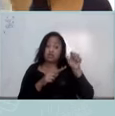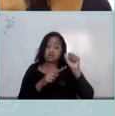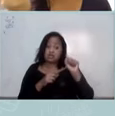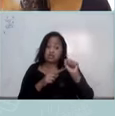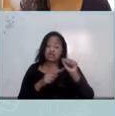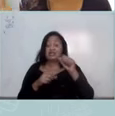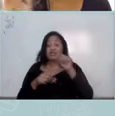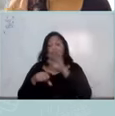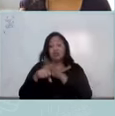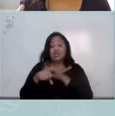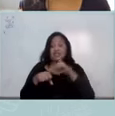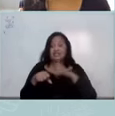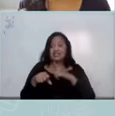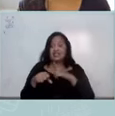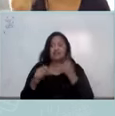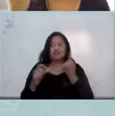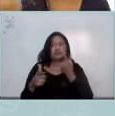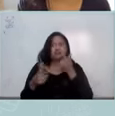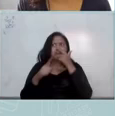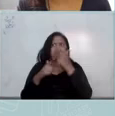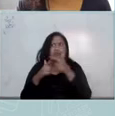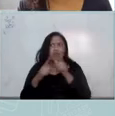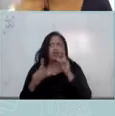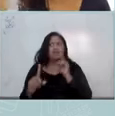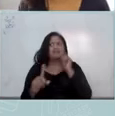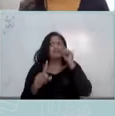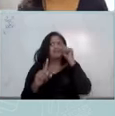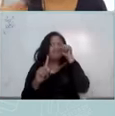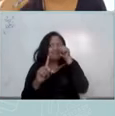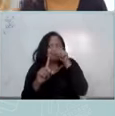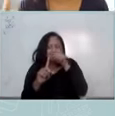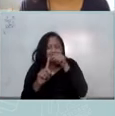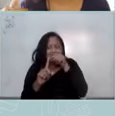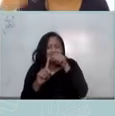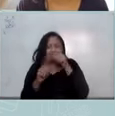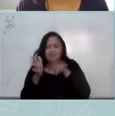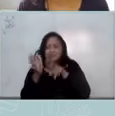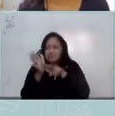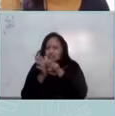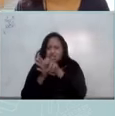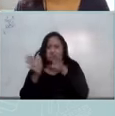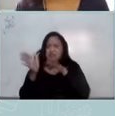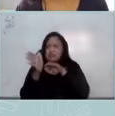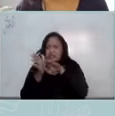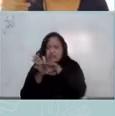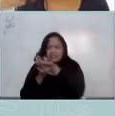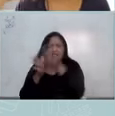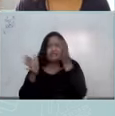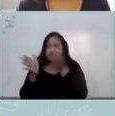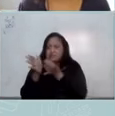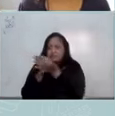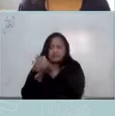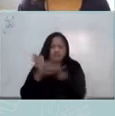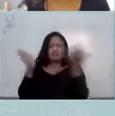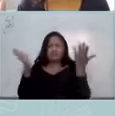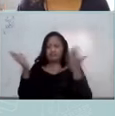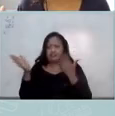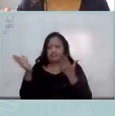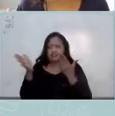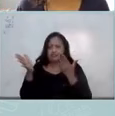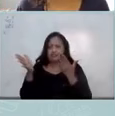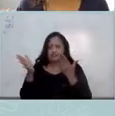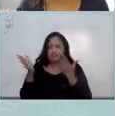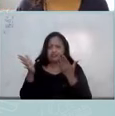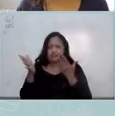um fator, né, que tem um agente infeccioso, seja um vírus, uma bactéria, um fungo, protozoário, enfim,